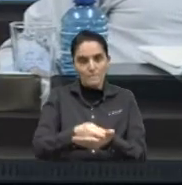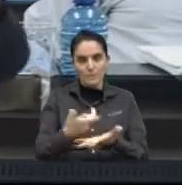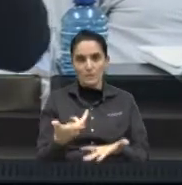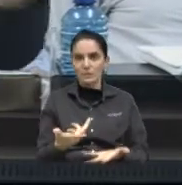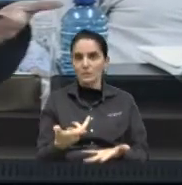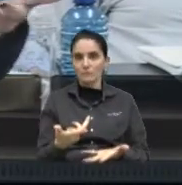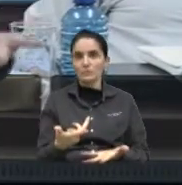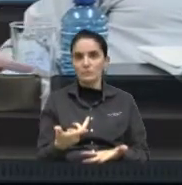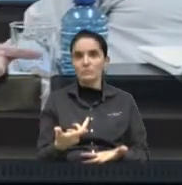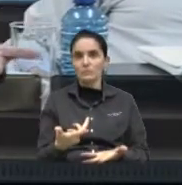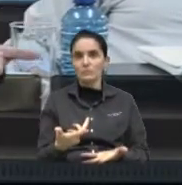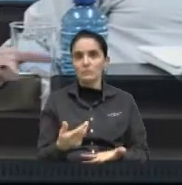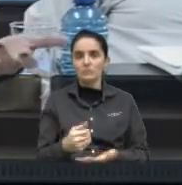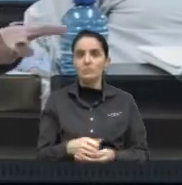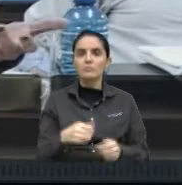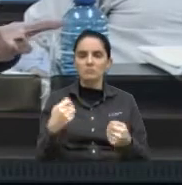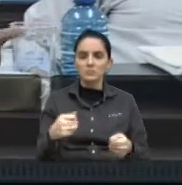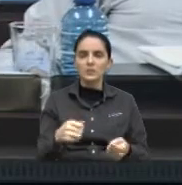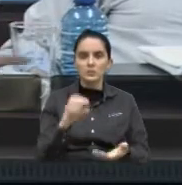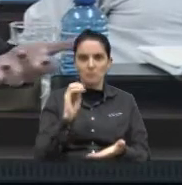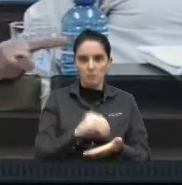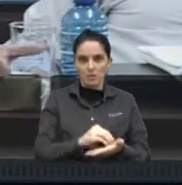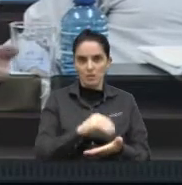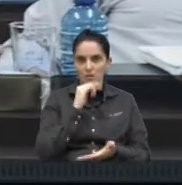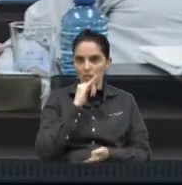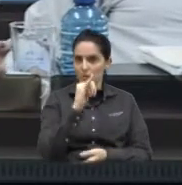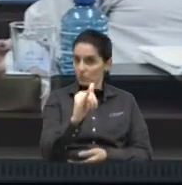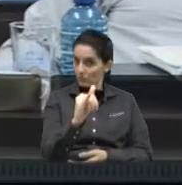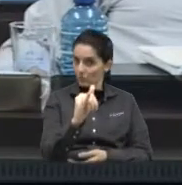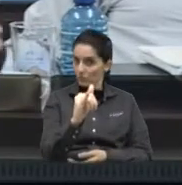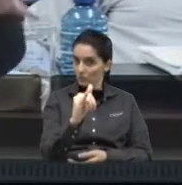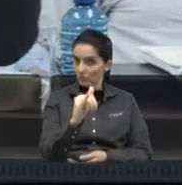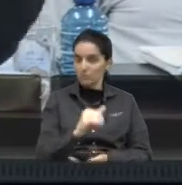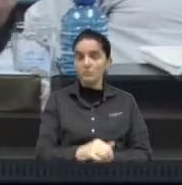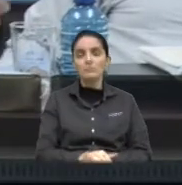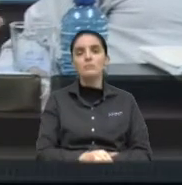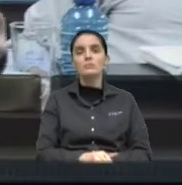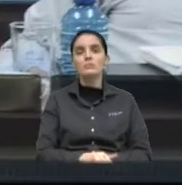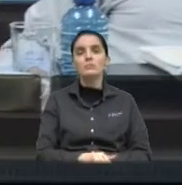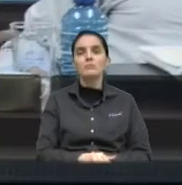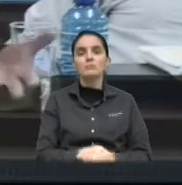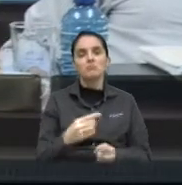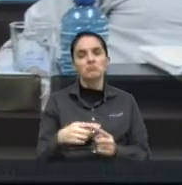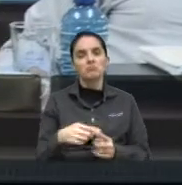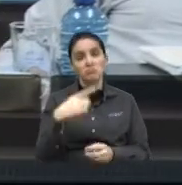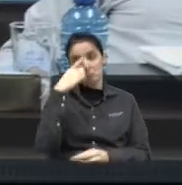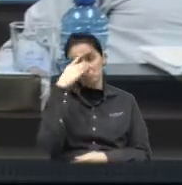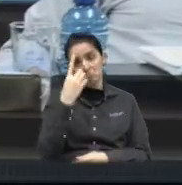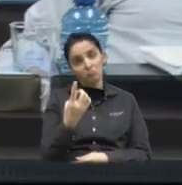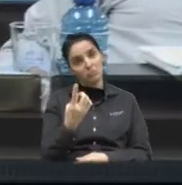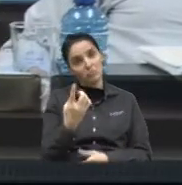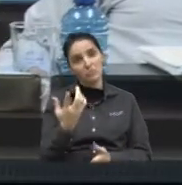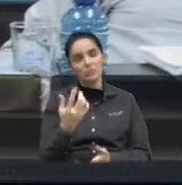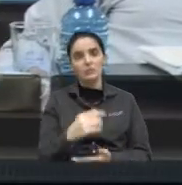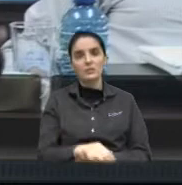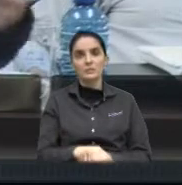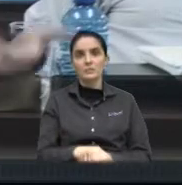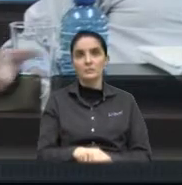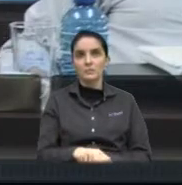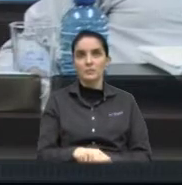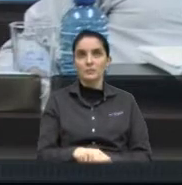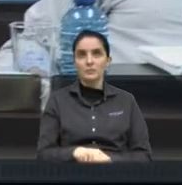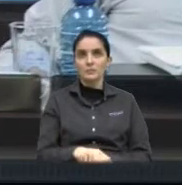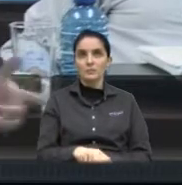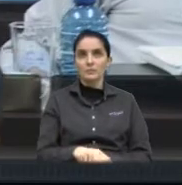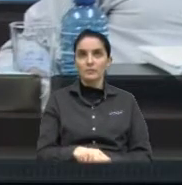então acho que deve-se registrar isso porque é comum que isso surgem algumas dúvidas e essa é uma das que eu tive que